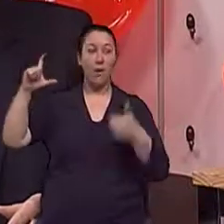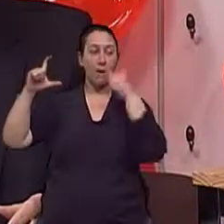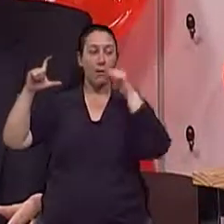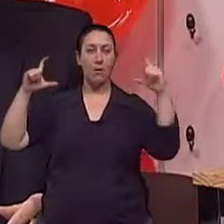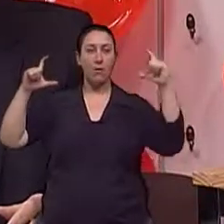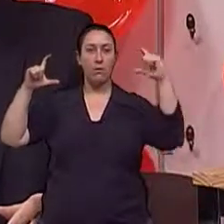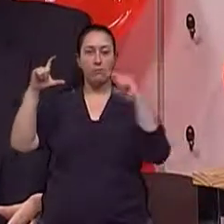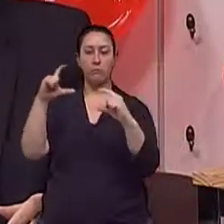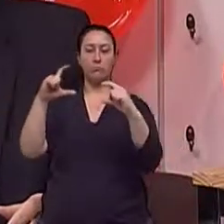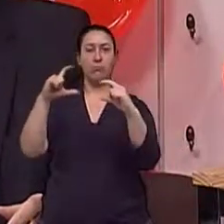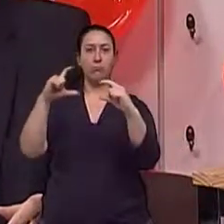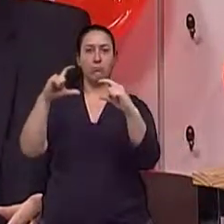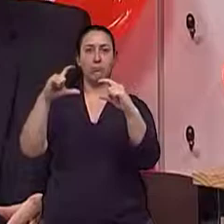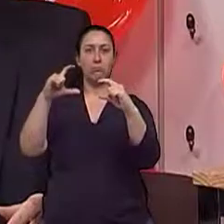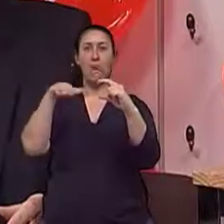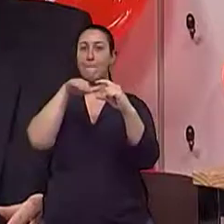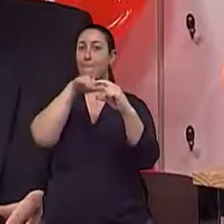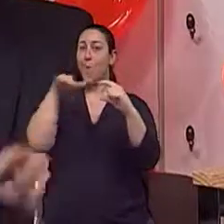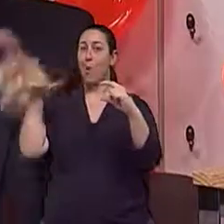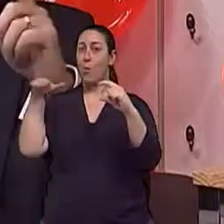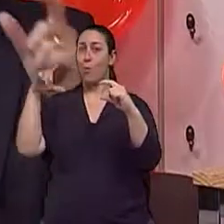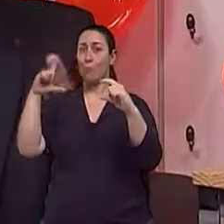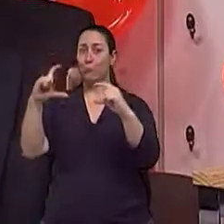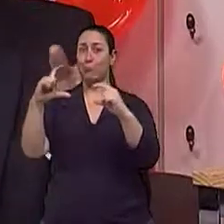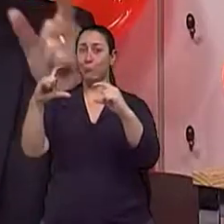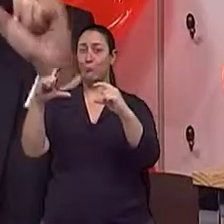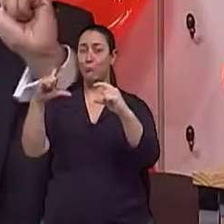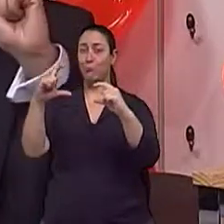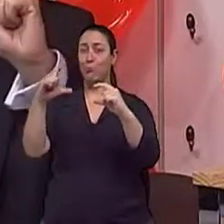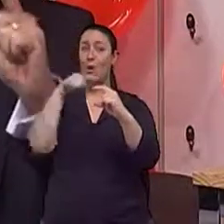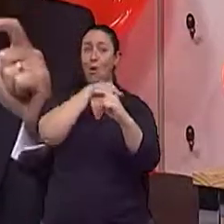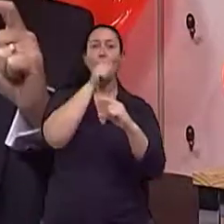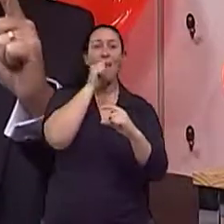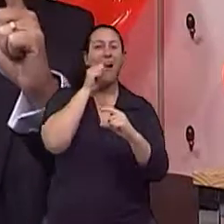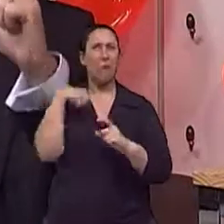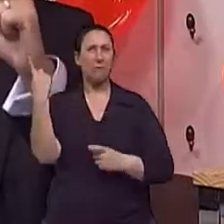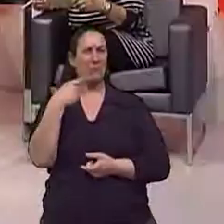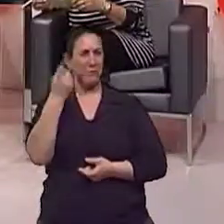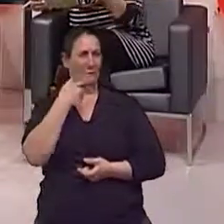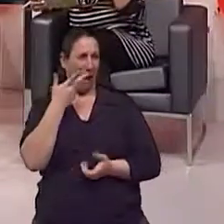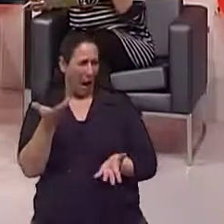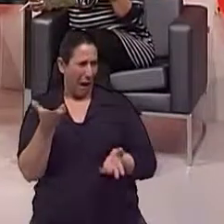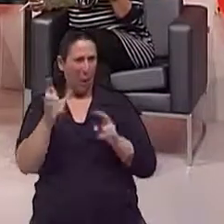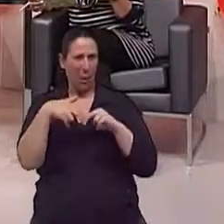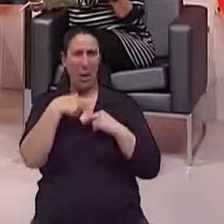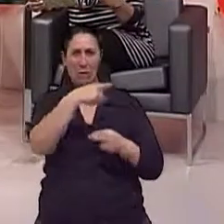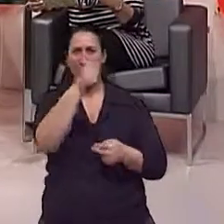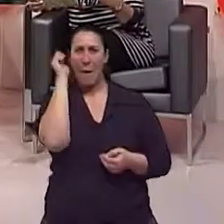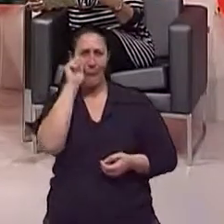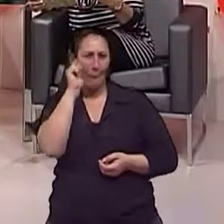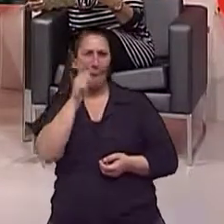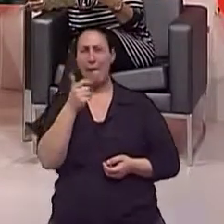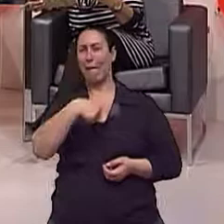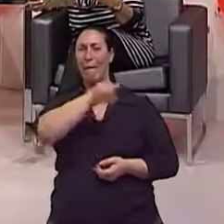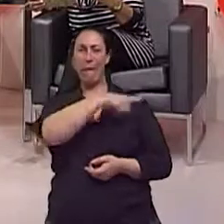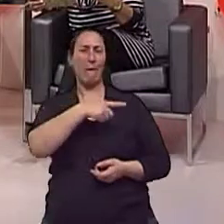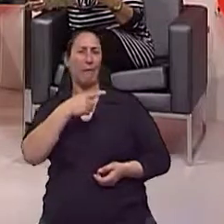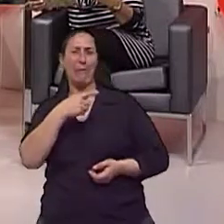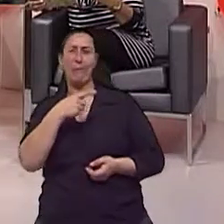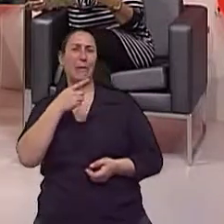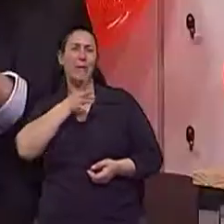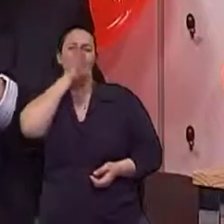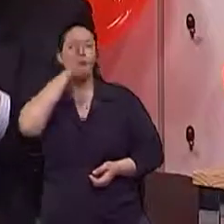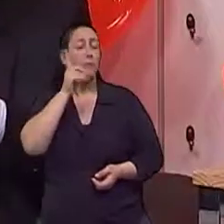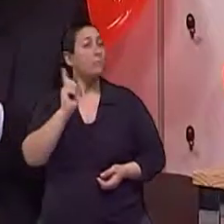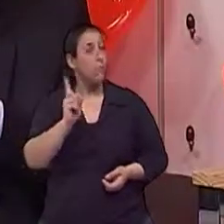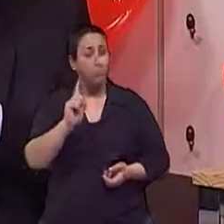isso não é uma questão machista Mas é uma questão diária Física mesmo é que as mulheres têm